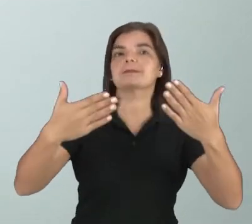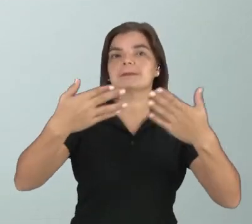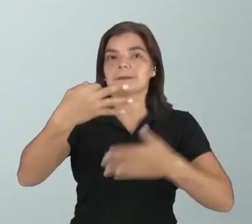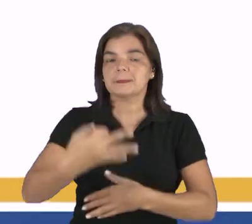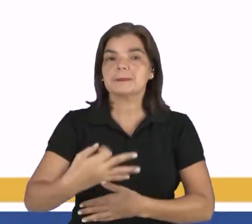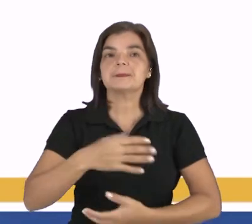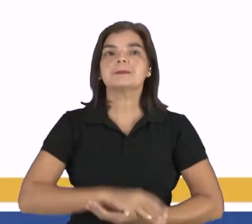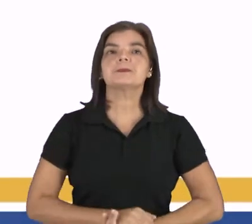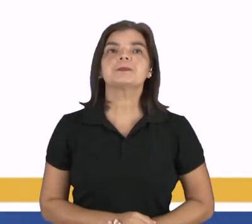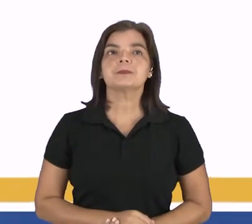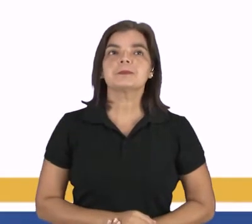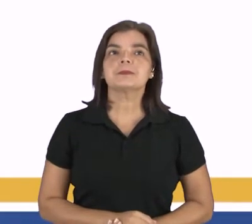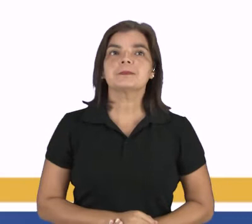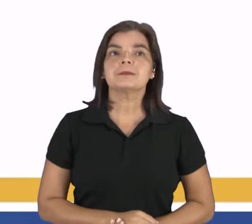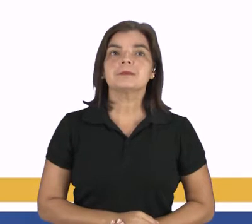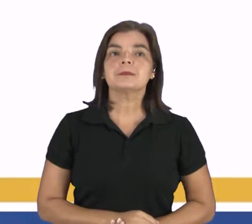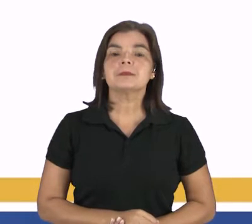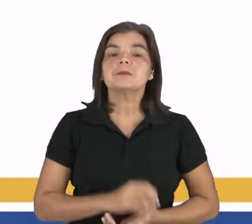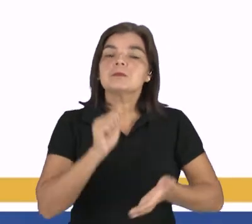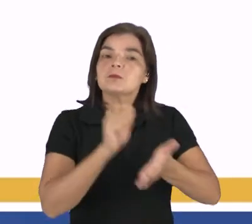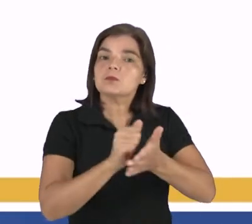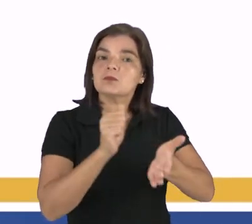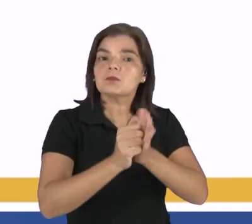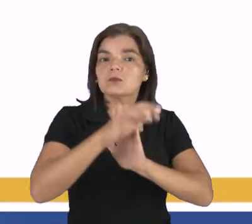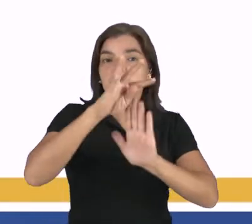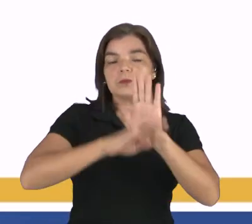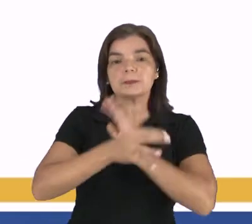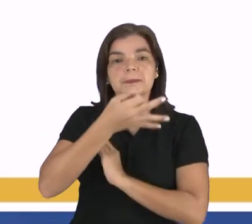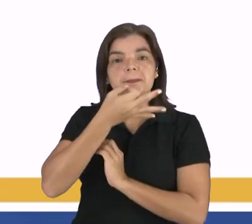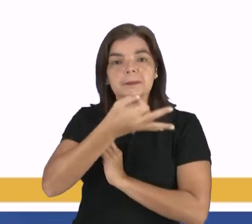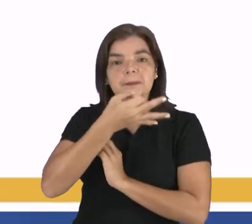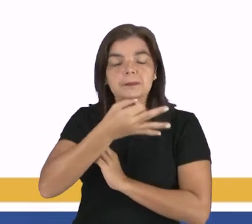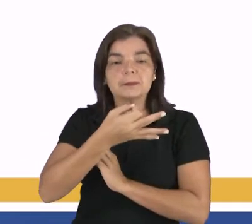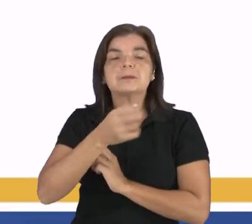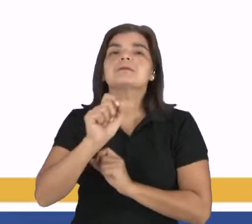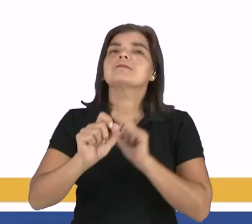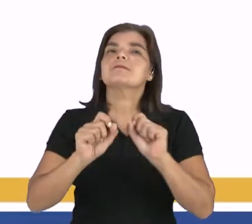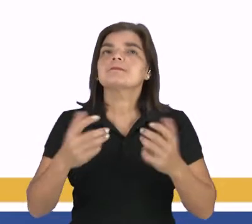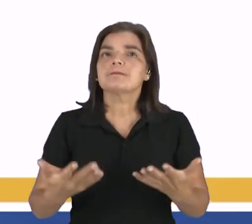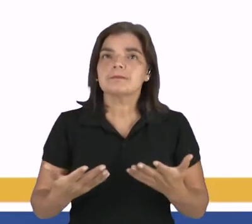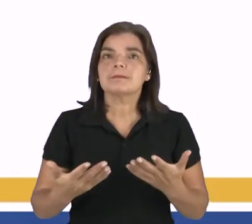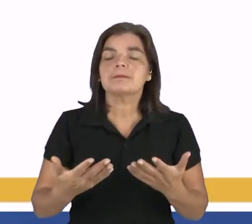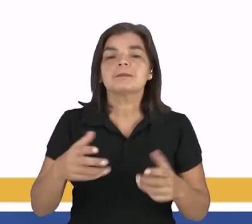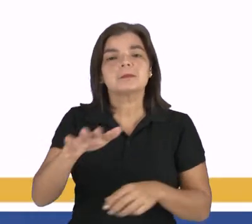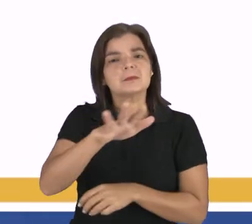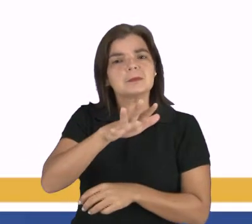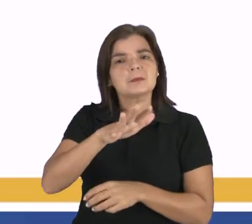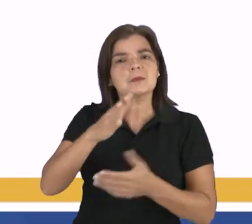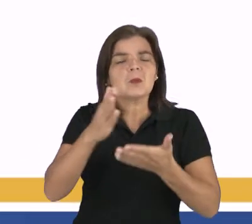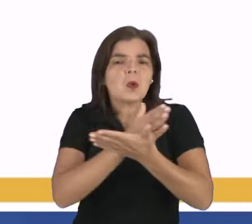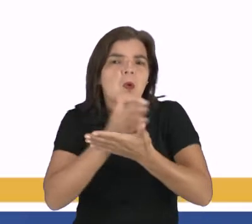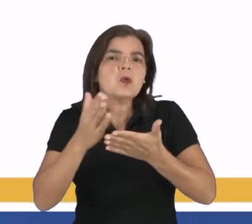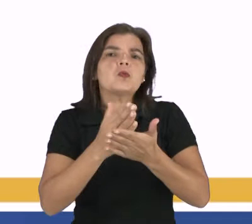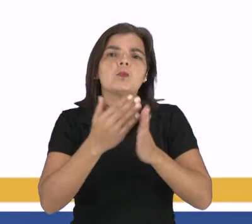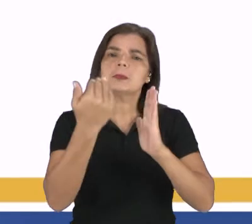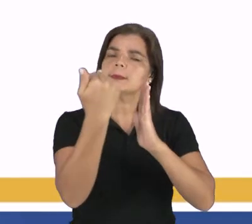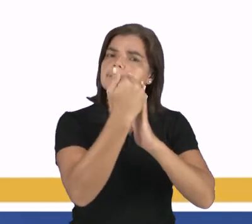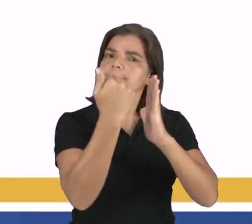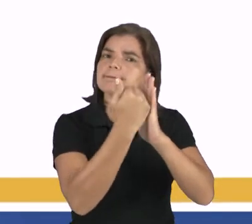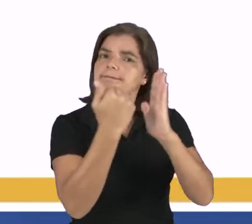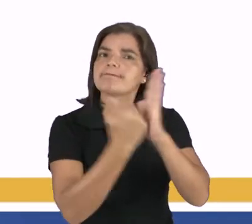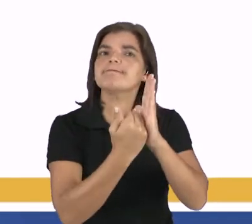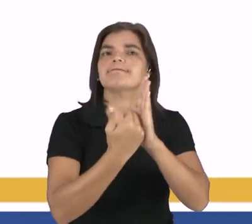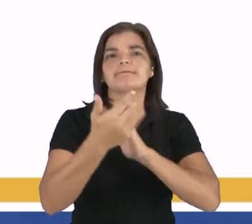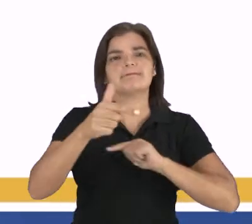certo? Então, a escrita de um texto de opinião, ela pressupõe algumas etapas de trabalho,